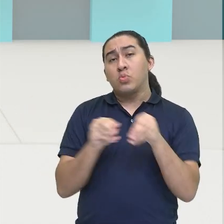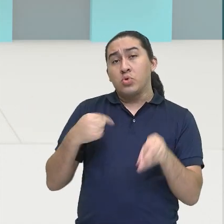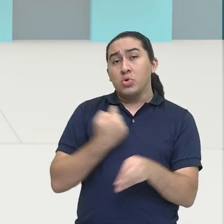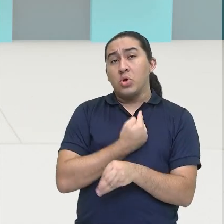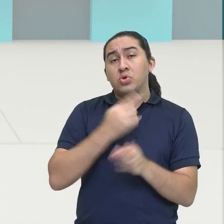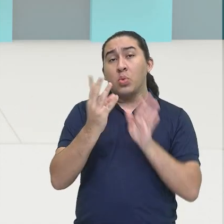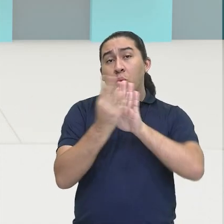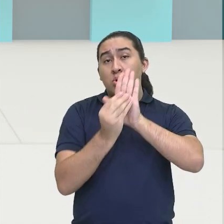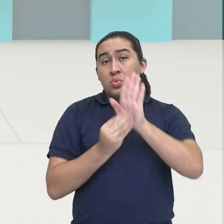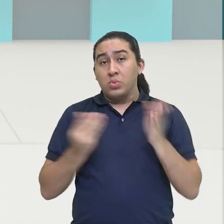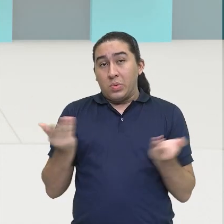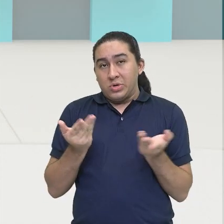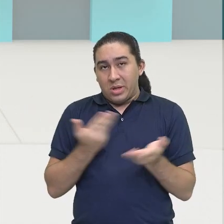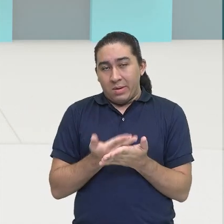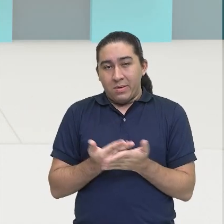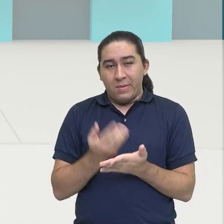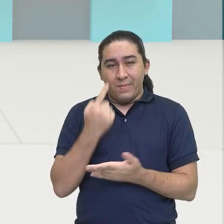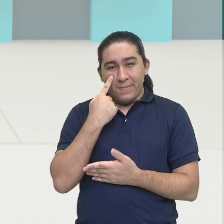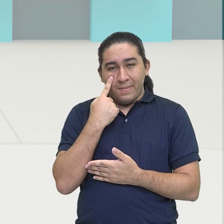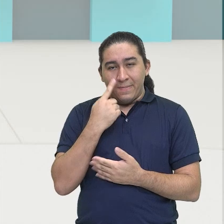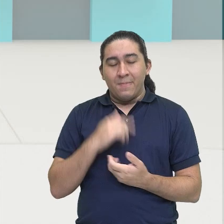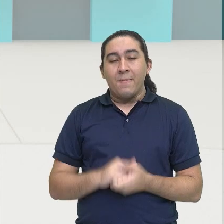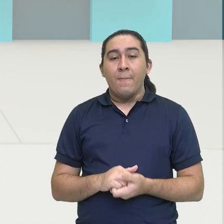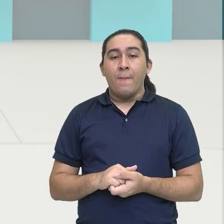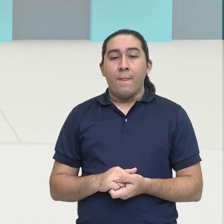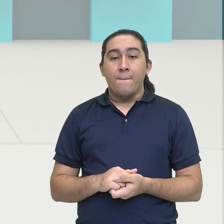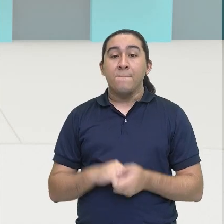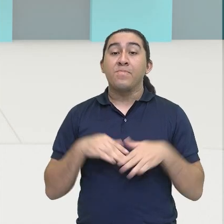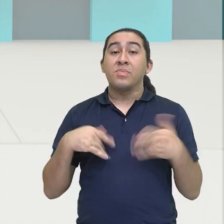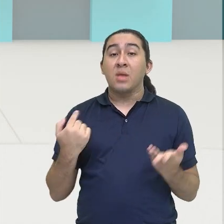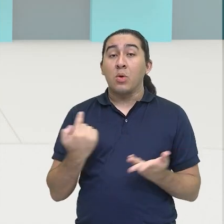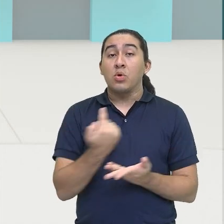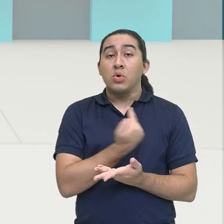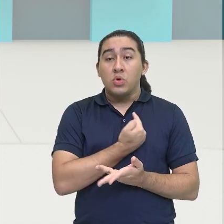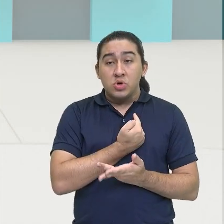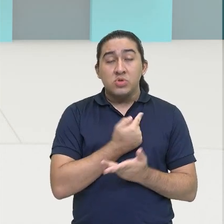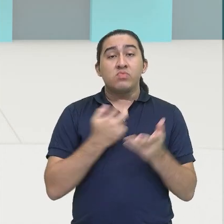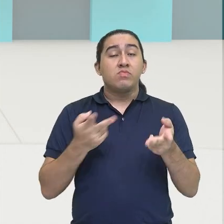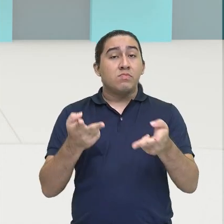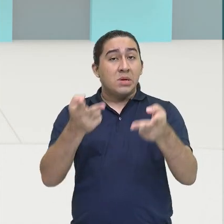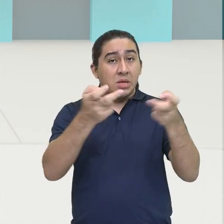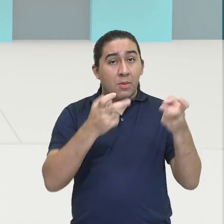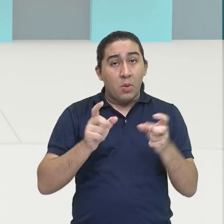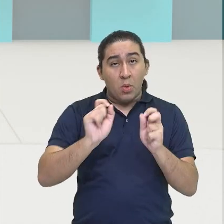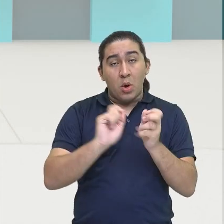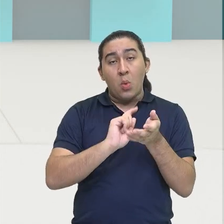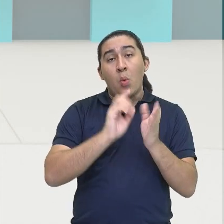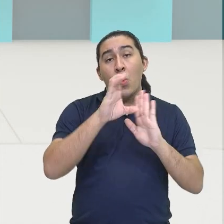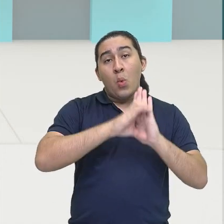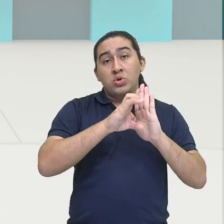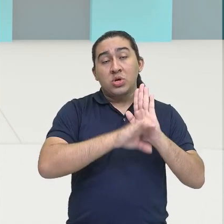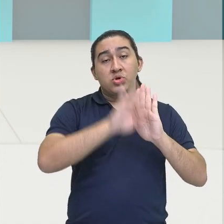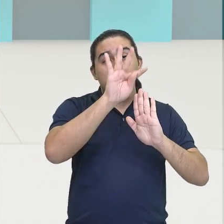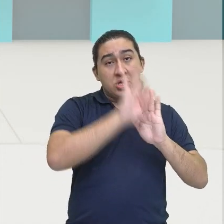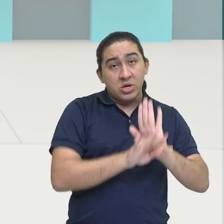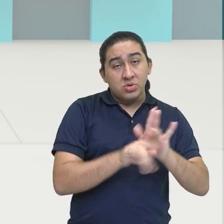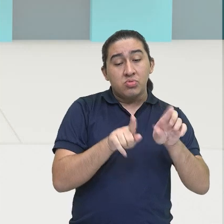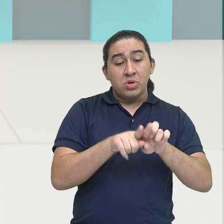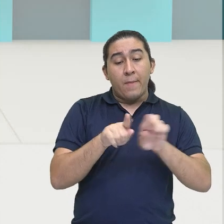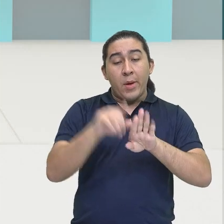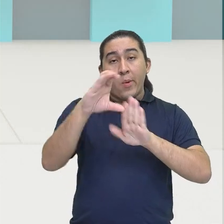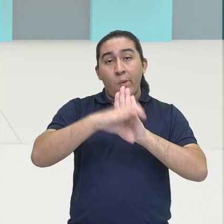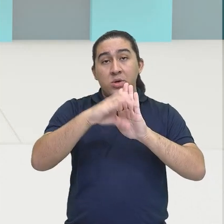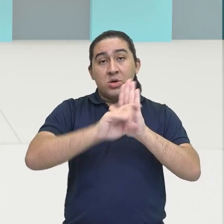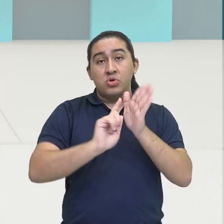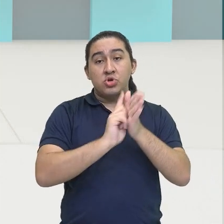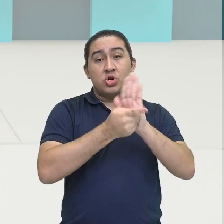nós vimos nesta aula. Acompanhe aí comigo. Nós vimos o conceito de texto. Nós vimos o conceito de gênero